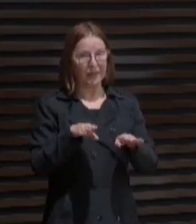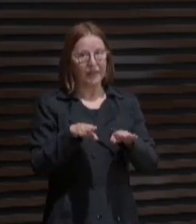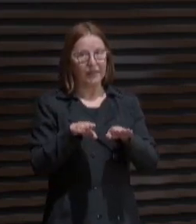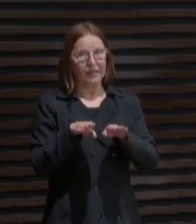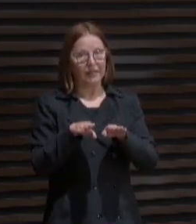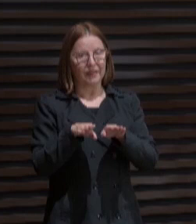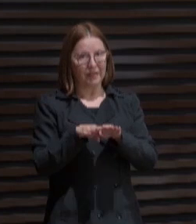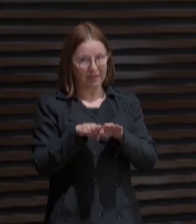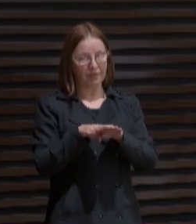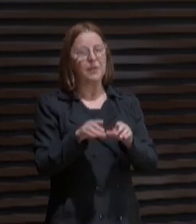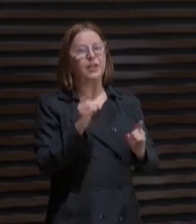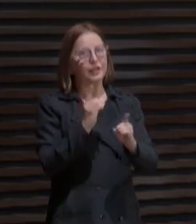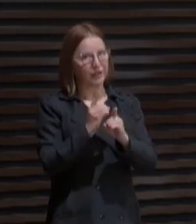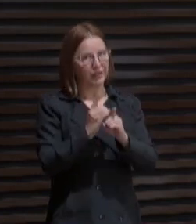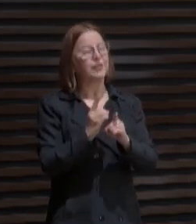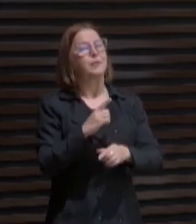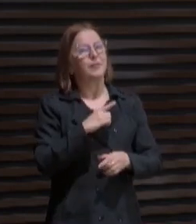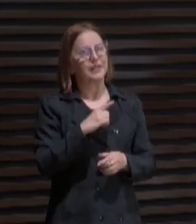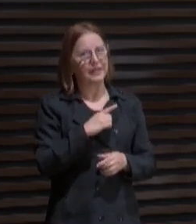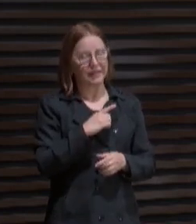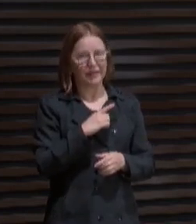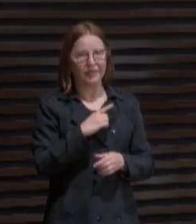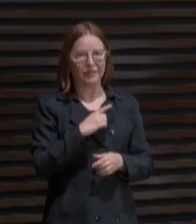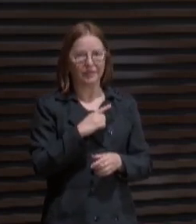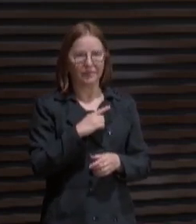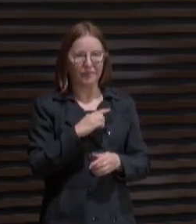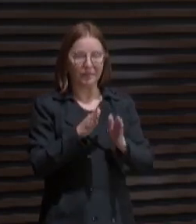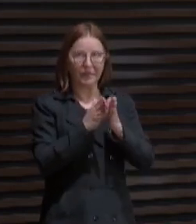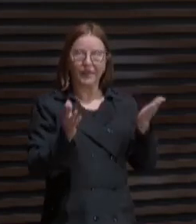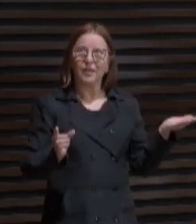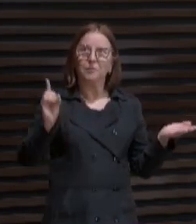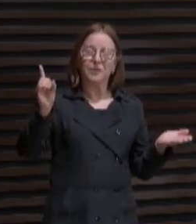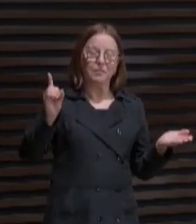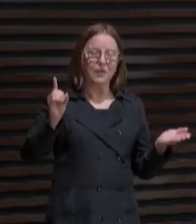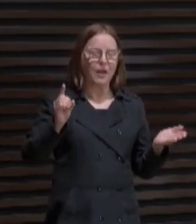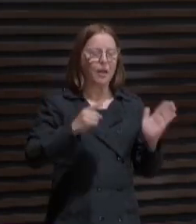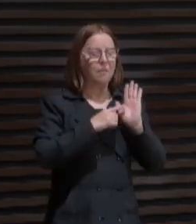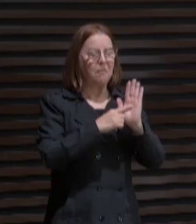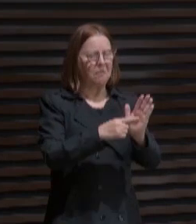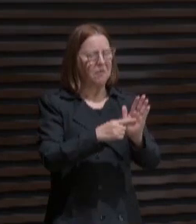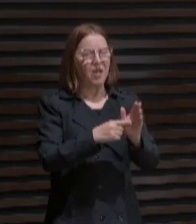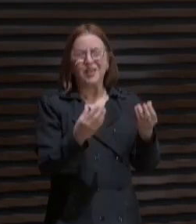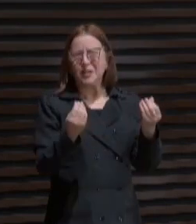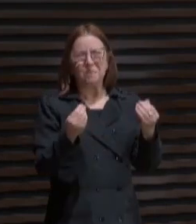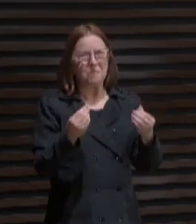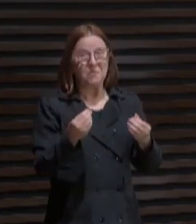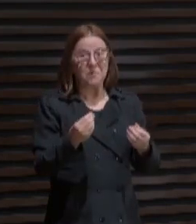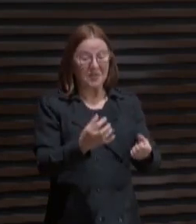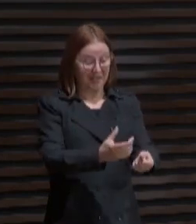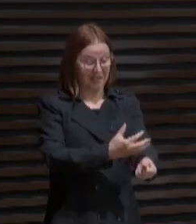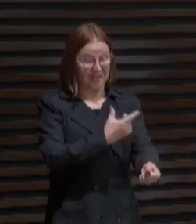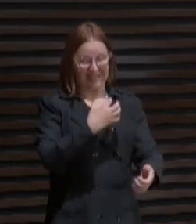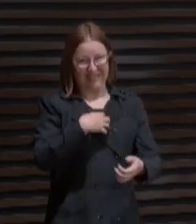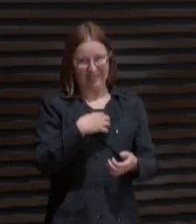de Jesus. A Bíblia é farta em registrar emoções e sentimentos e, por conseguinte,